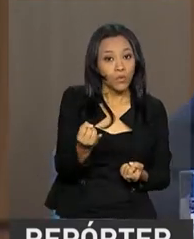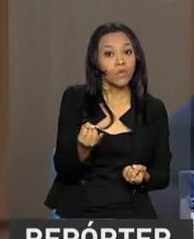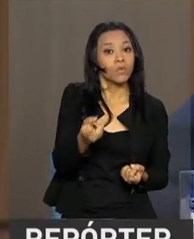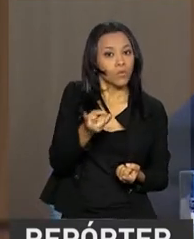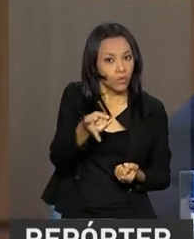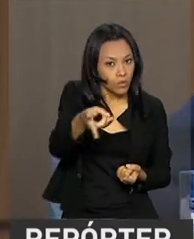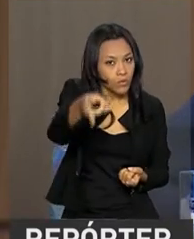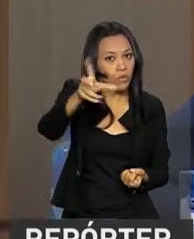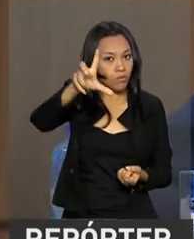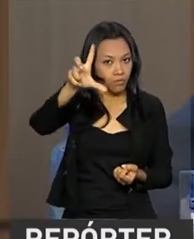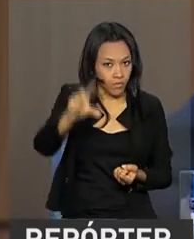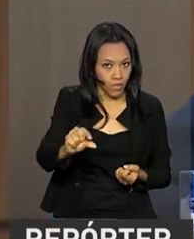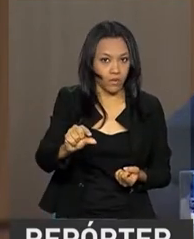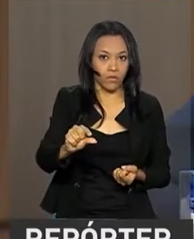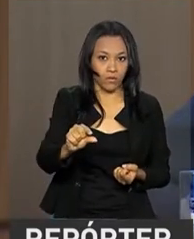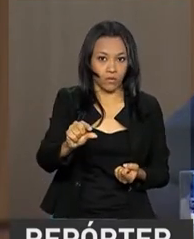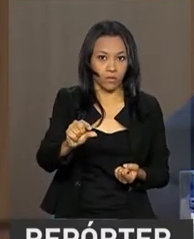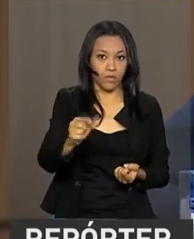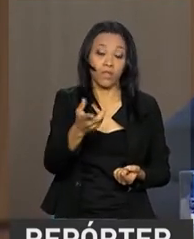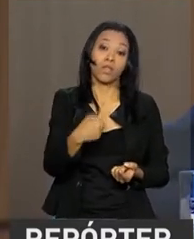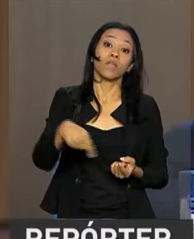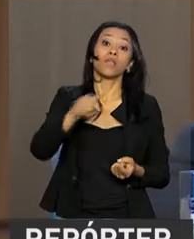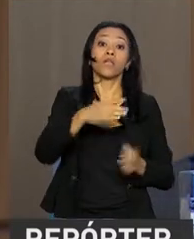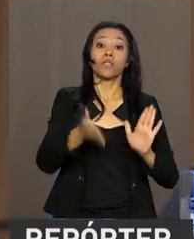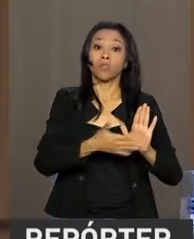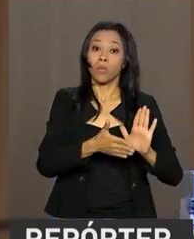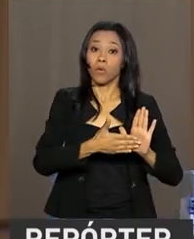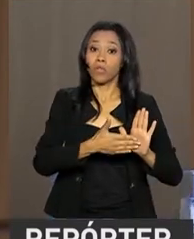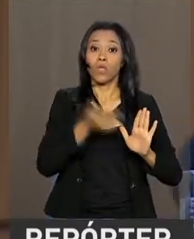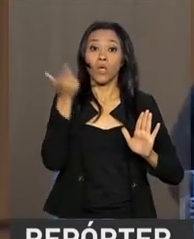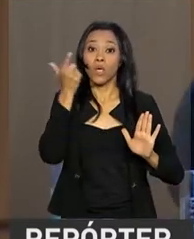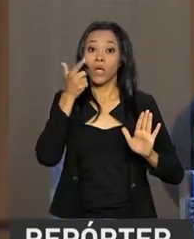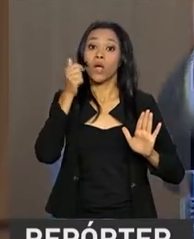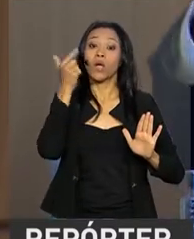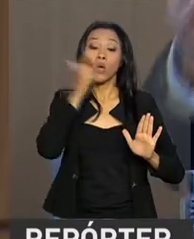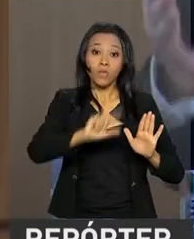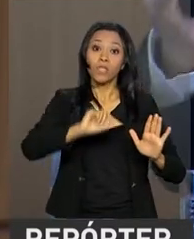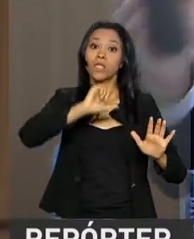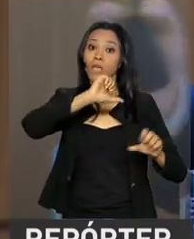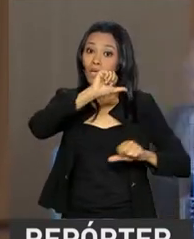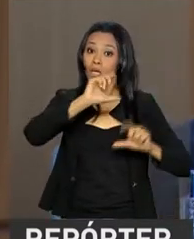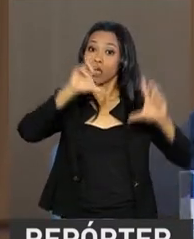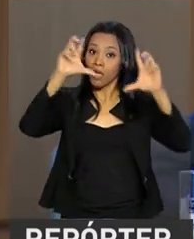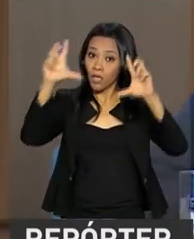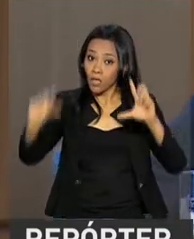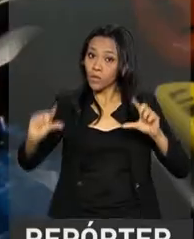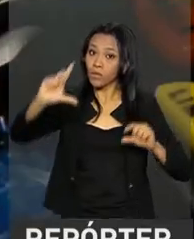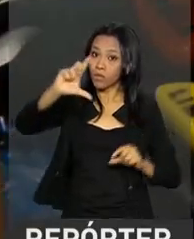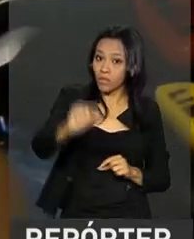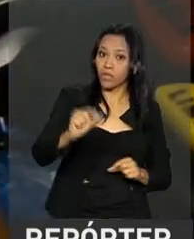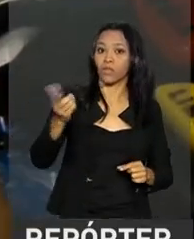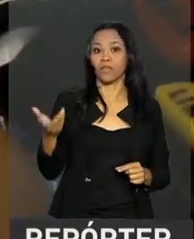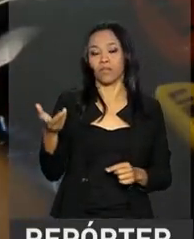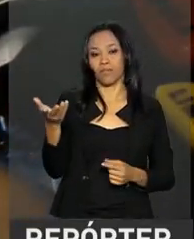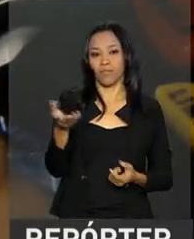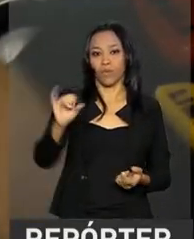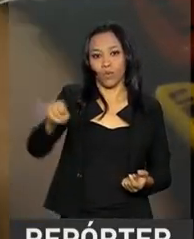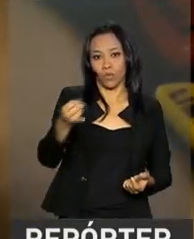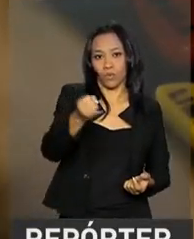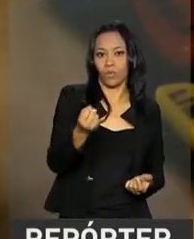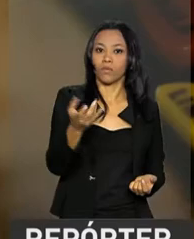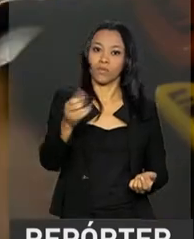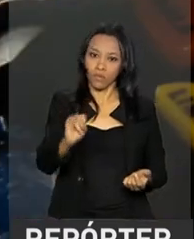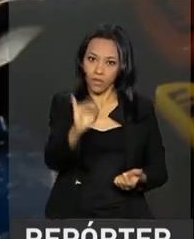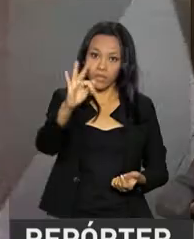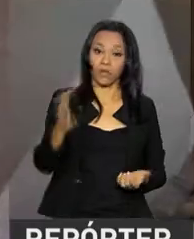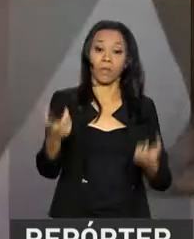sustenta, portanto, que as reformas consigam reduzir a taxa de juros estrutural da economia. Medidas como a